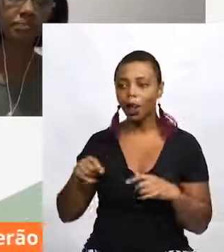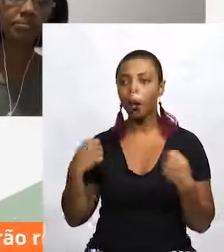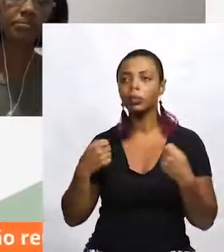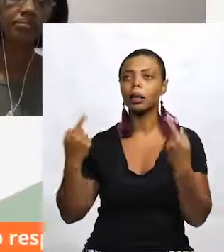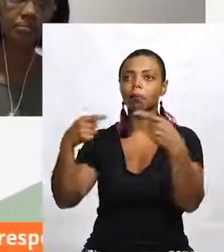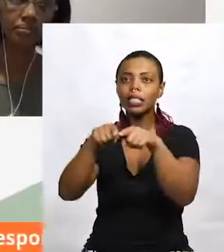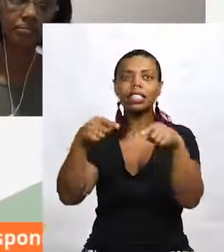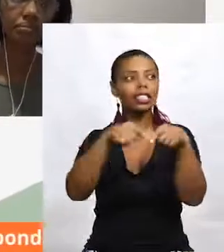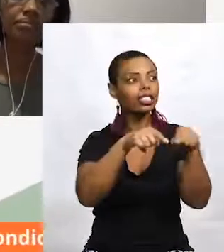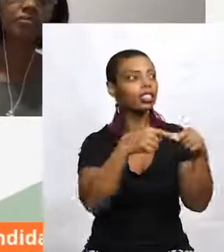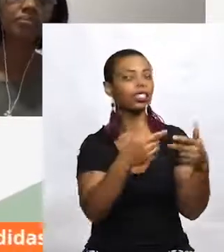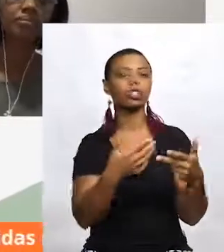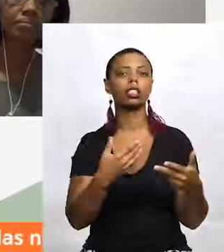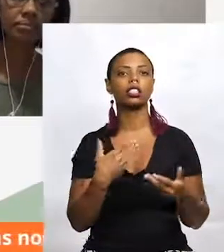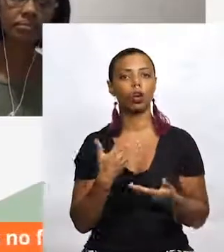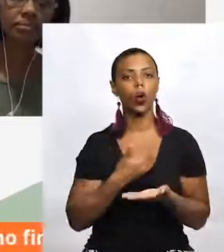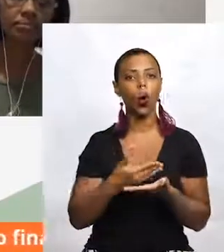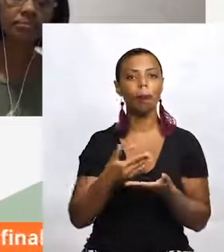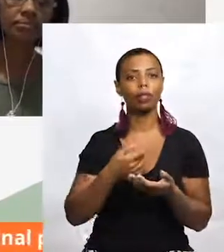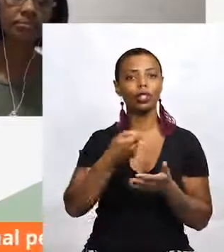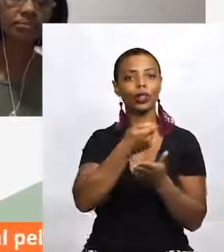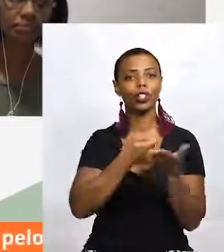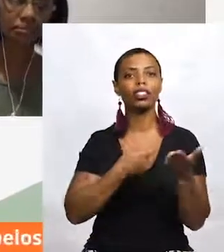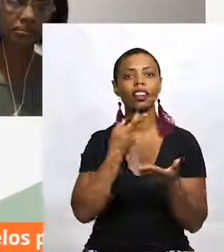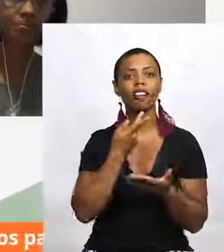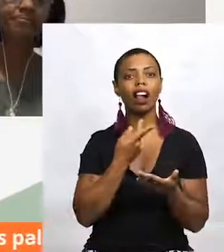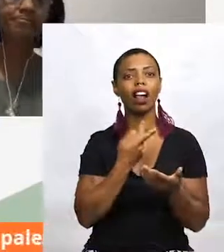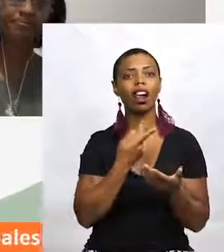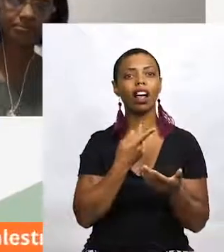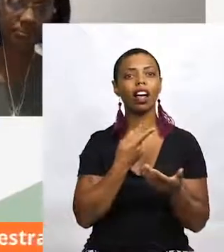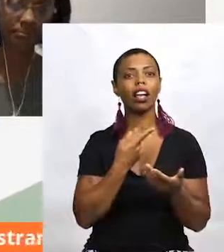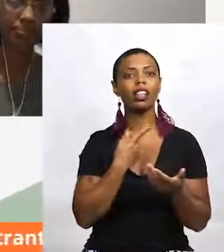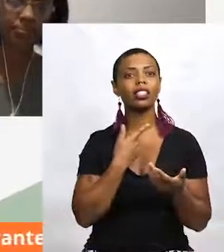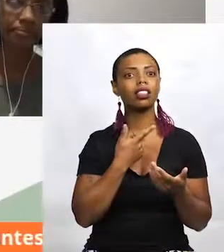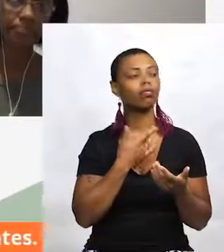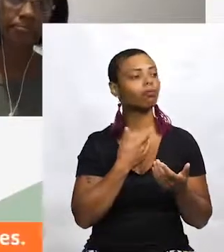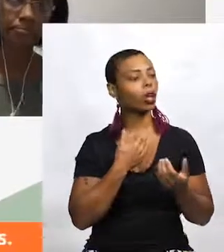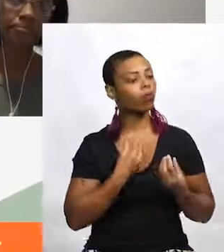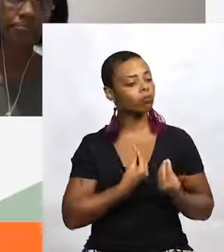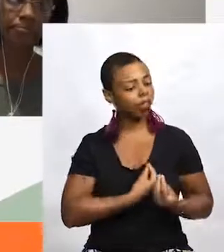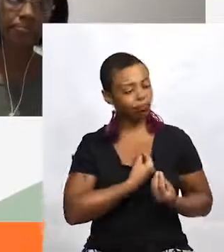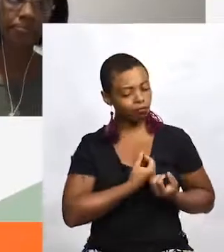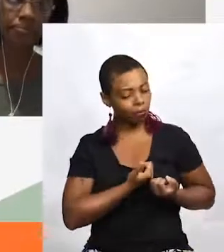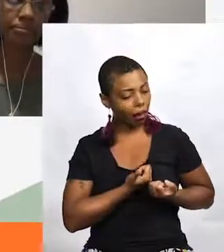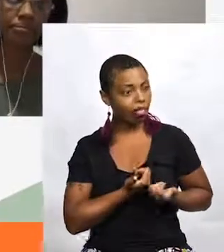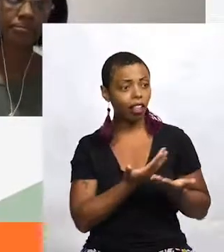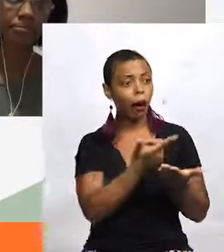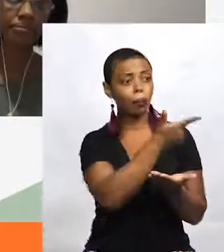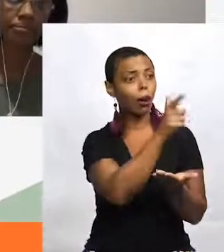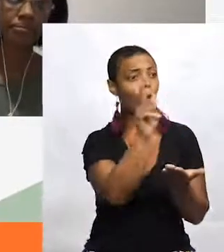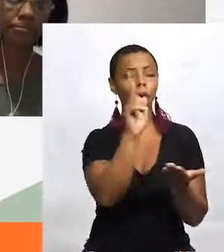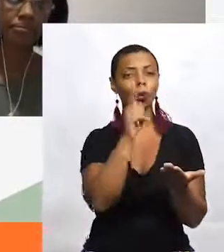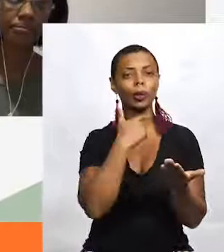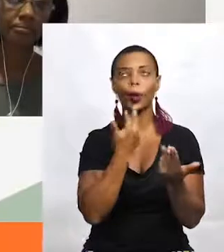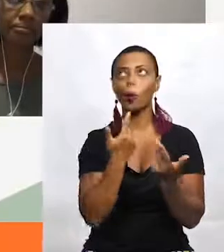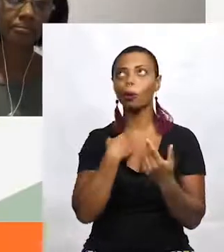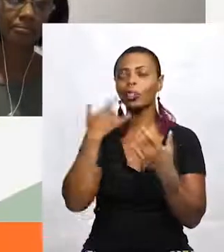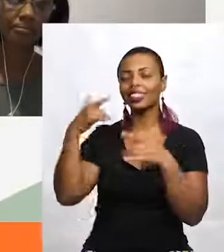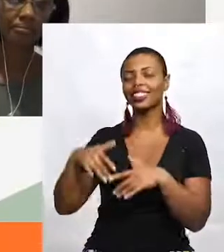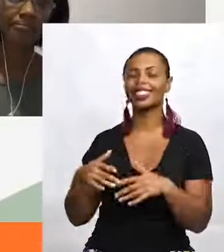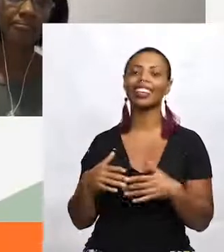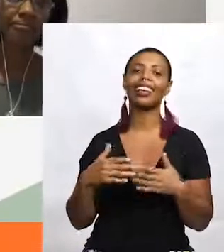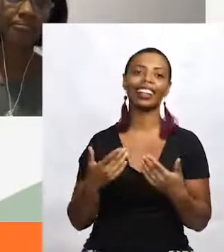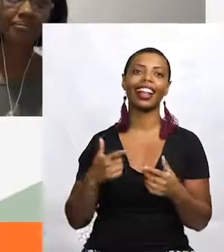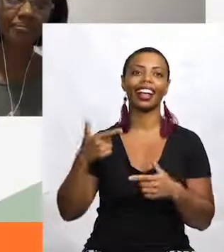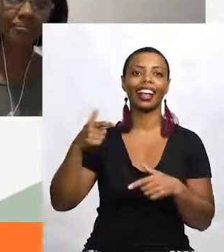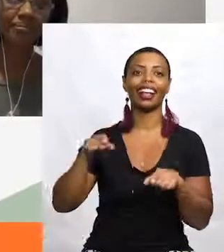texto introdutório, né? Você desiste para o outro, você se doa para o outro. E eu vou pegar também um ganchinho que